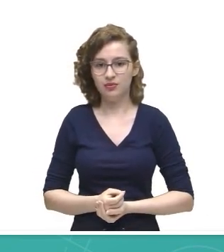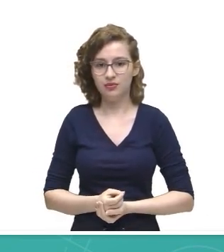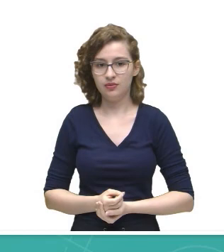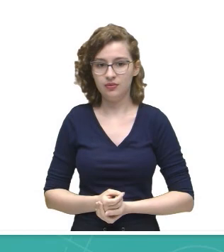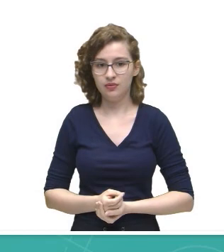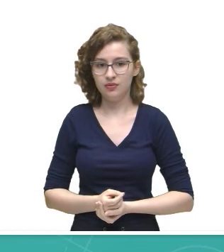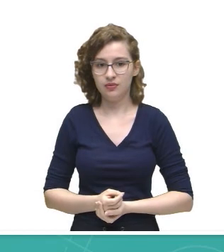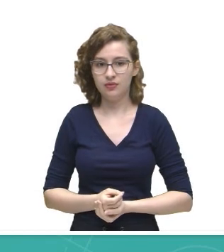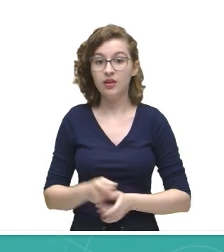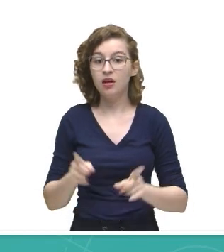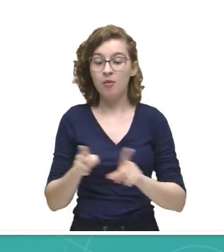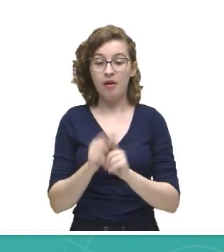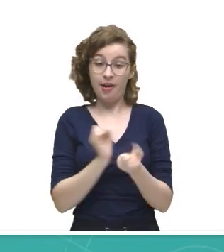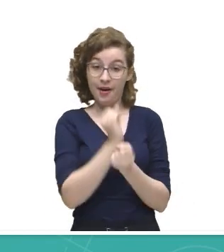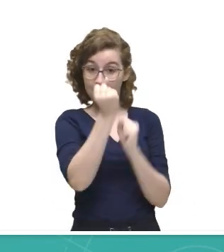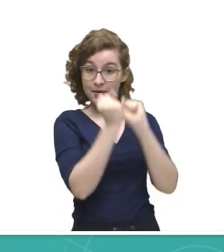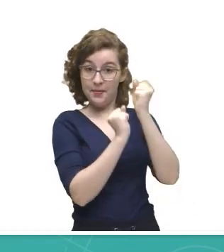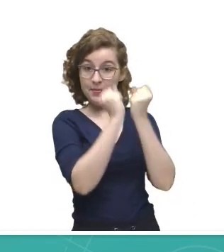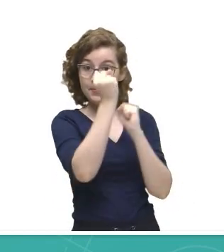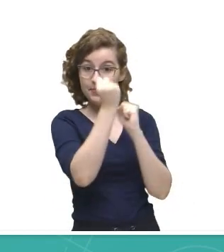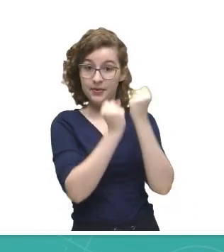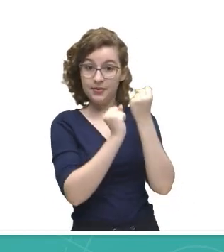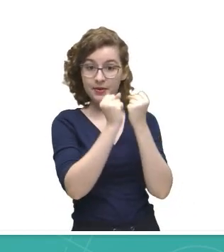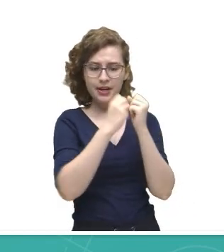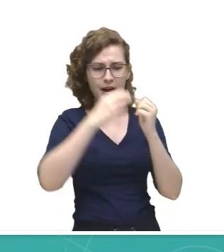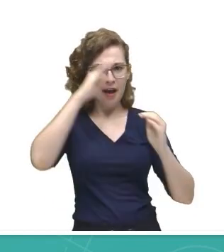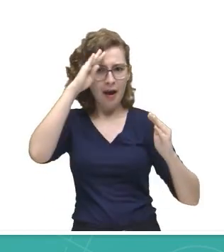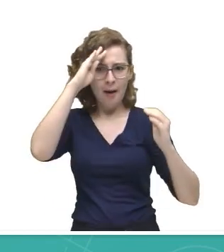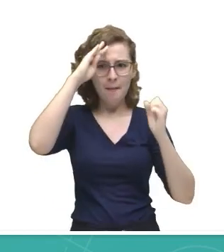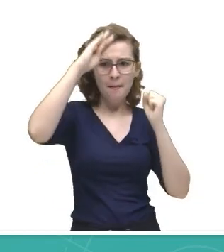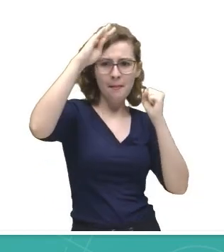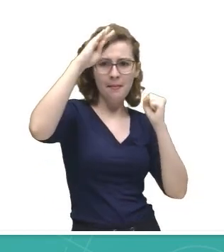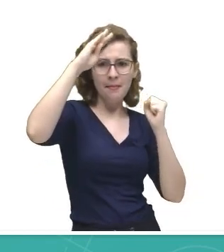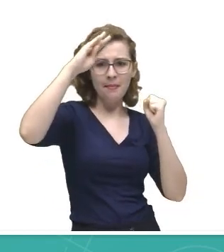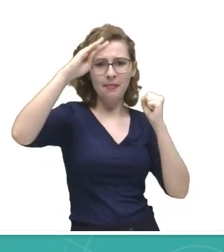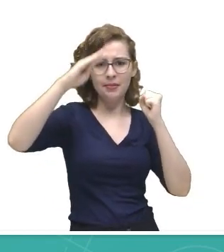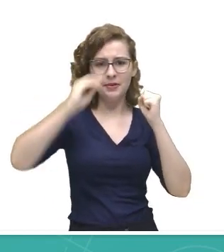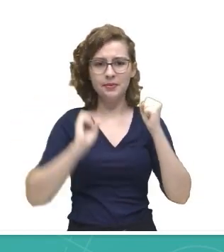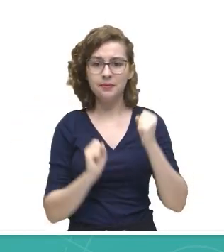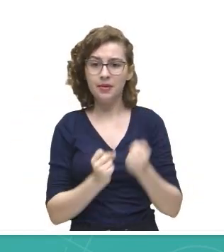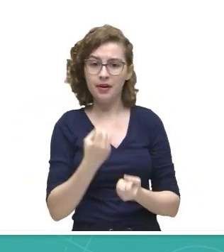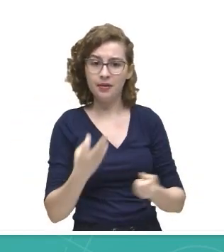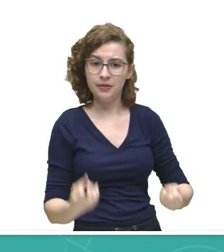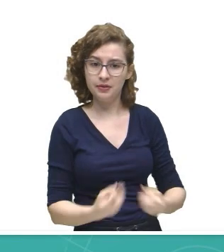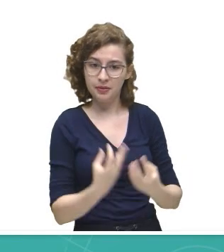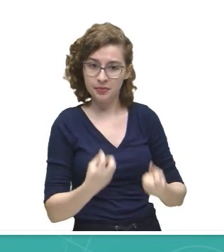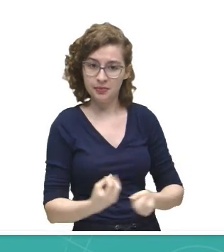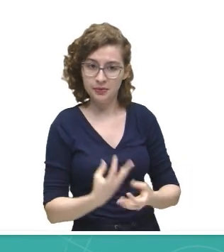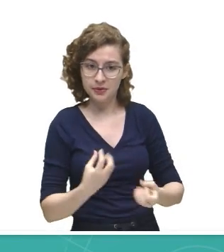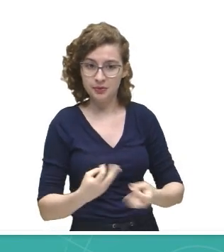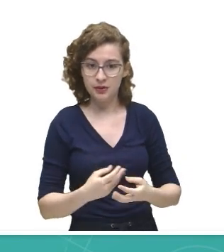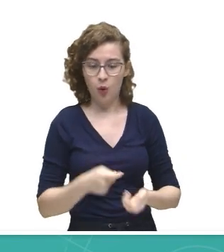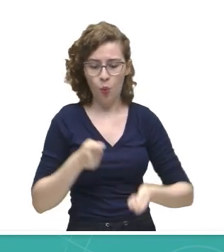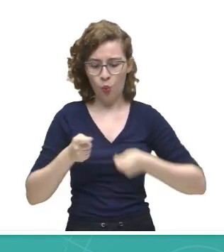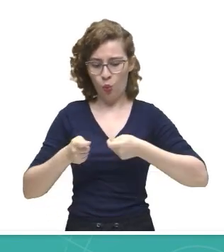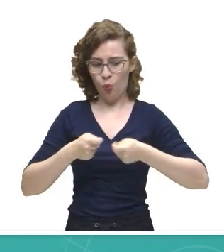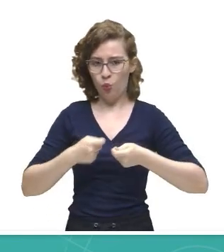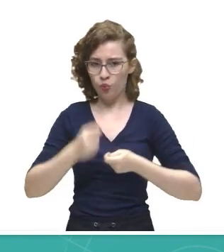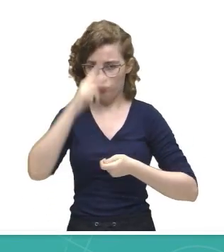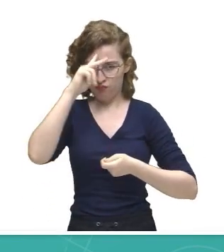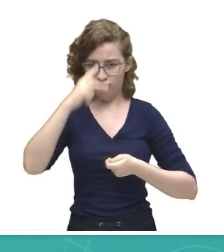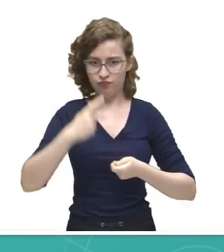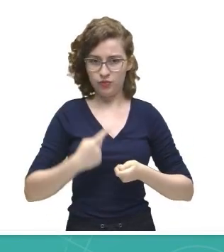colocar a máquina como a protagonista da produção. A ação humana